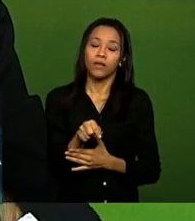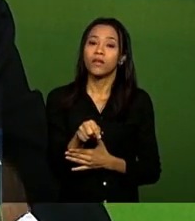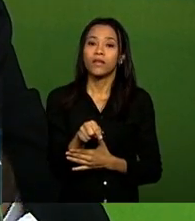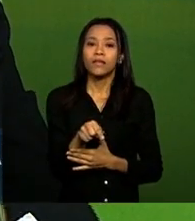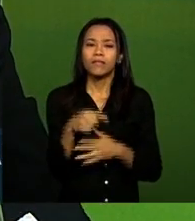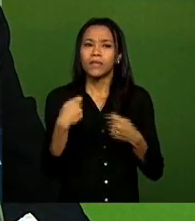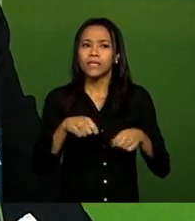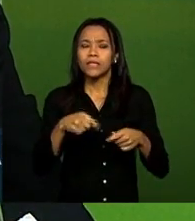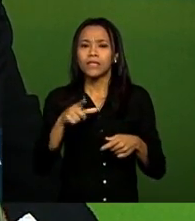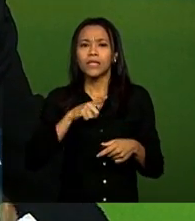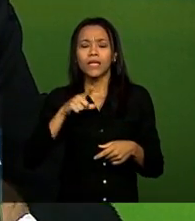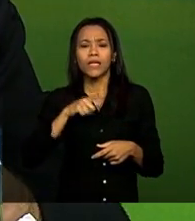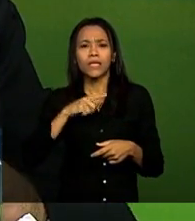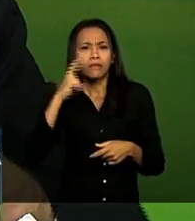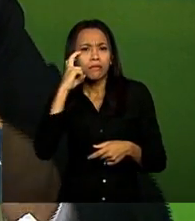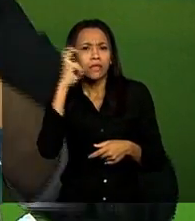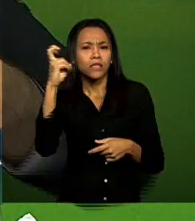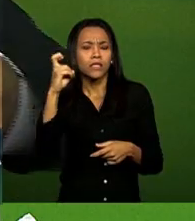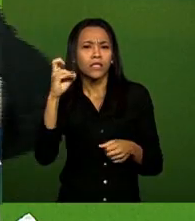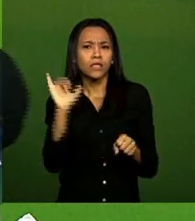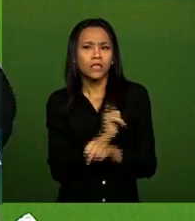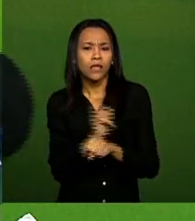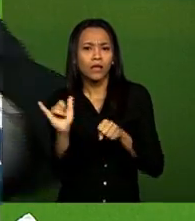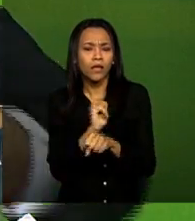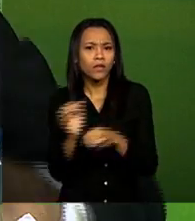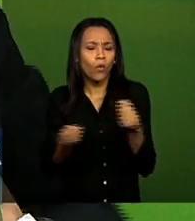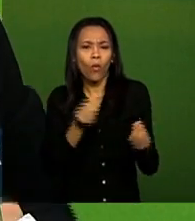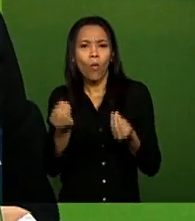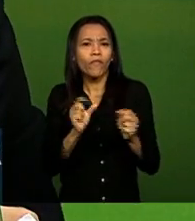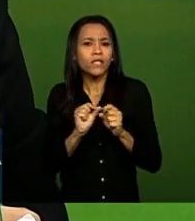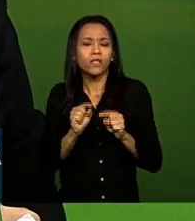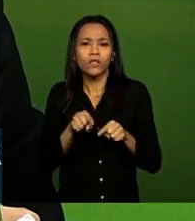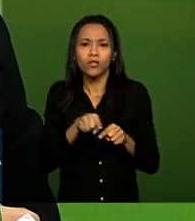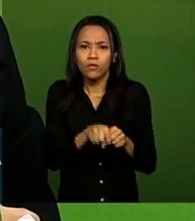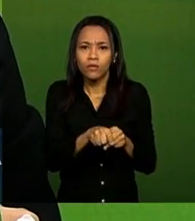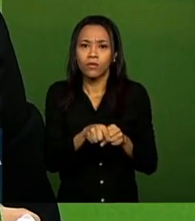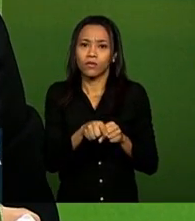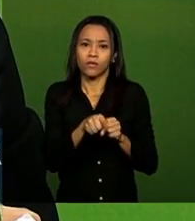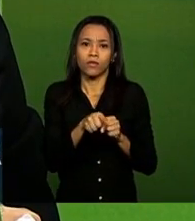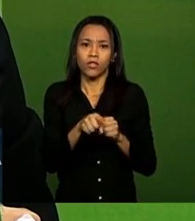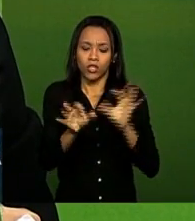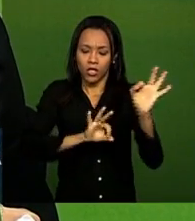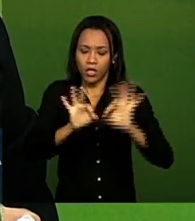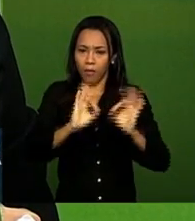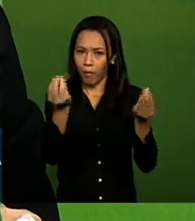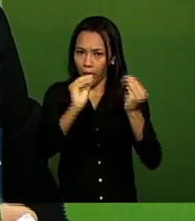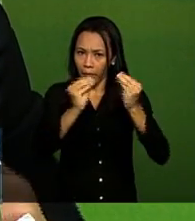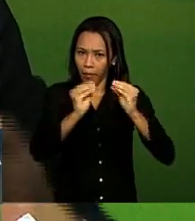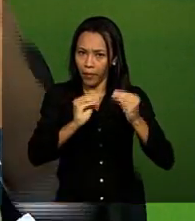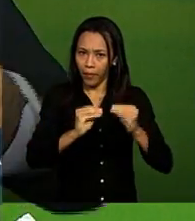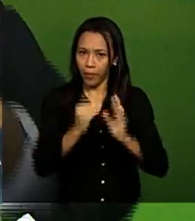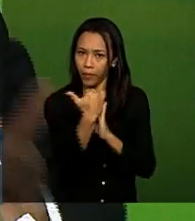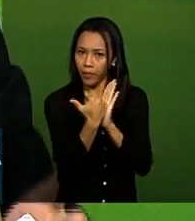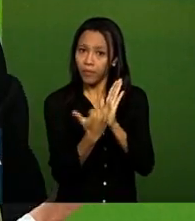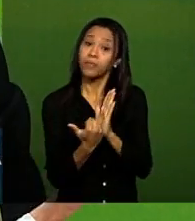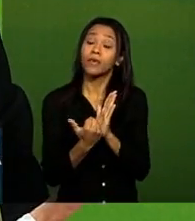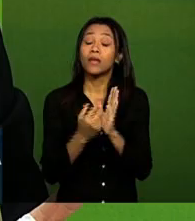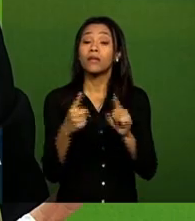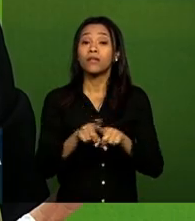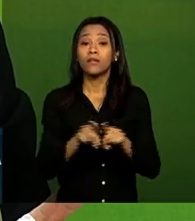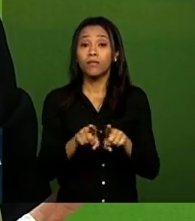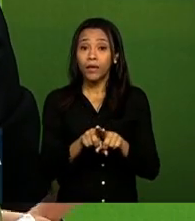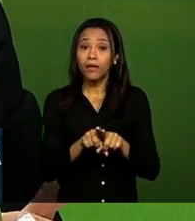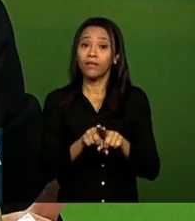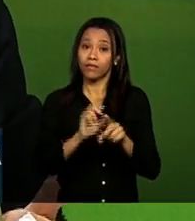Sabedoria de eficiência de um governo em construir os seus programas e as suas políticas é evidente que nós vamos buscar